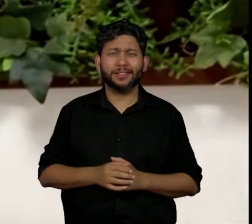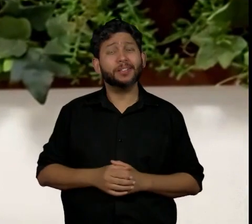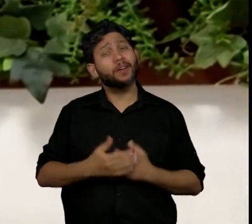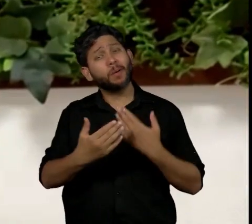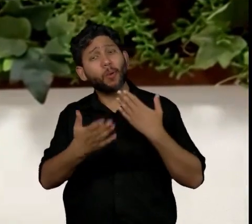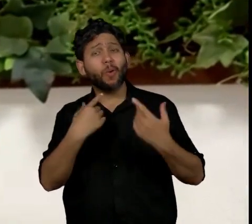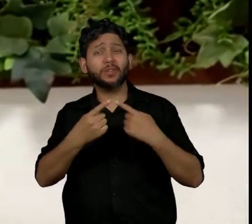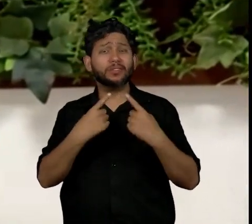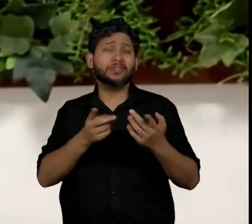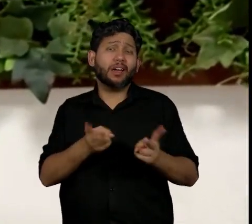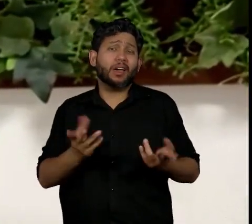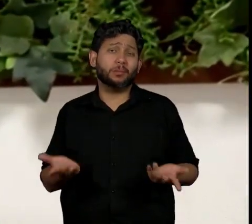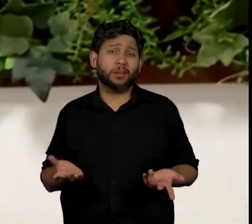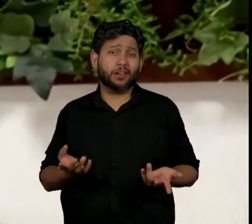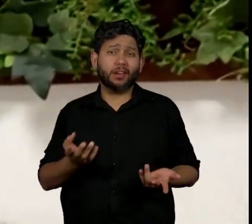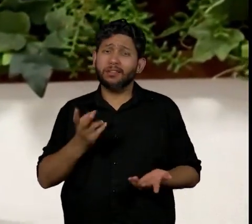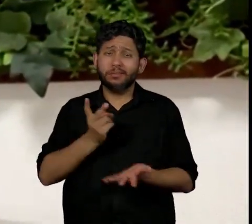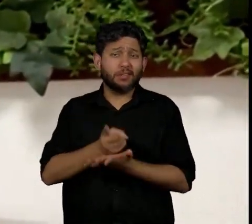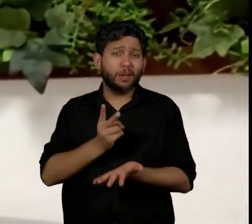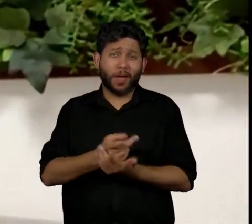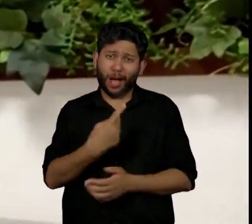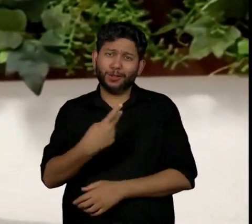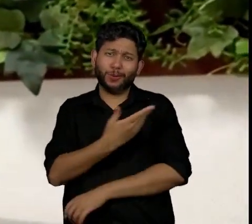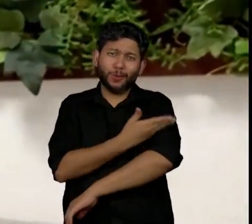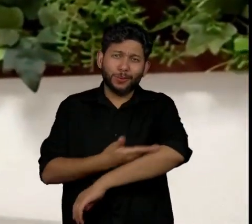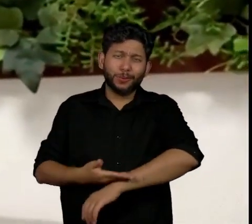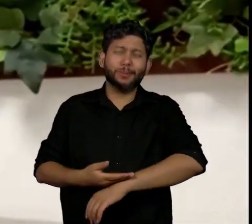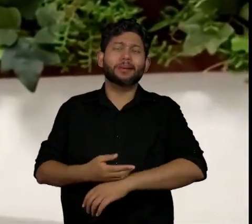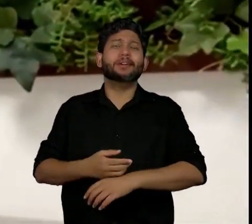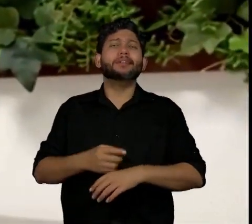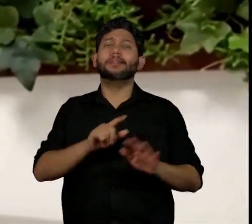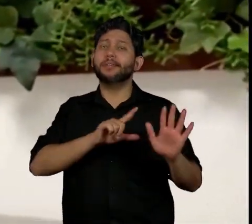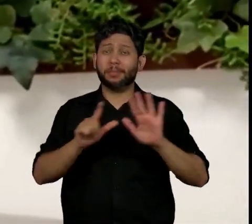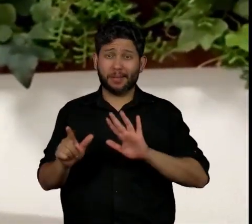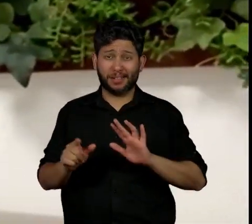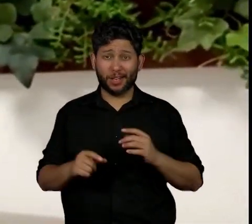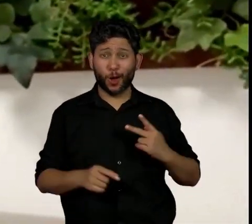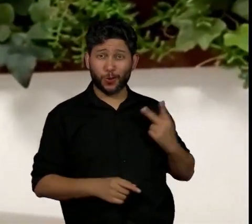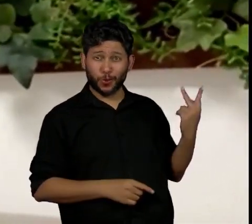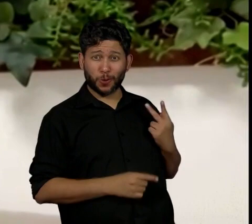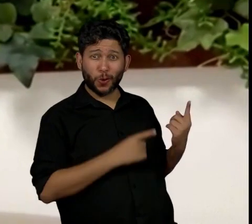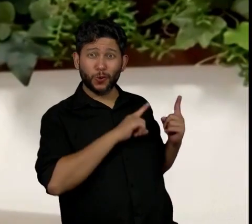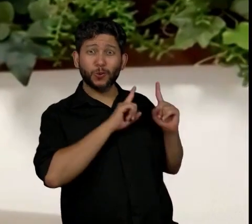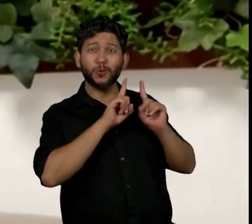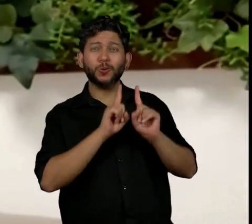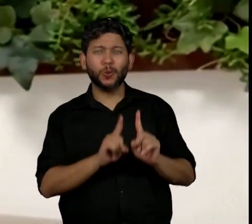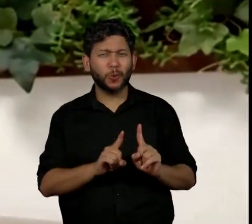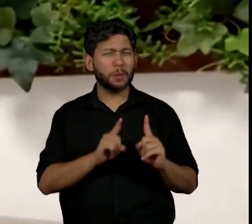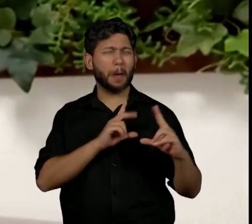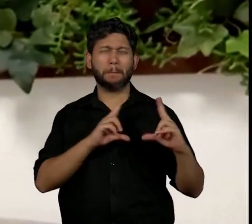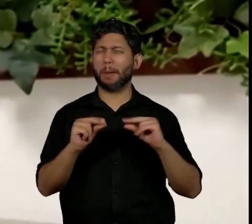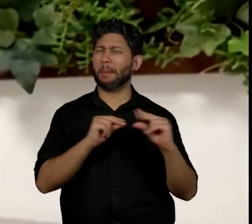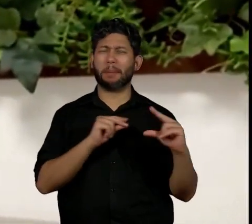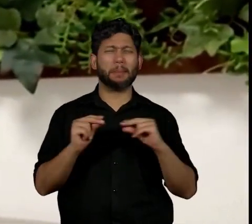como fazemos, aliás, todas as semanas, né, meu irmão? Toda semana, gente, nós estamos conversando, jogando uma boa conversa fora, eu no